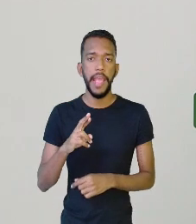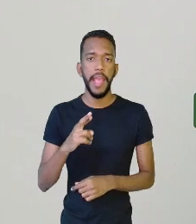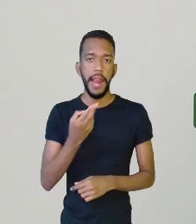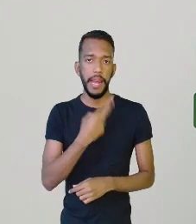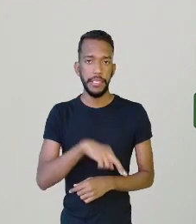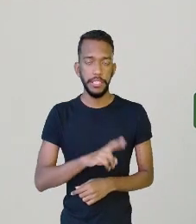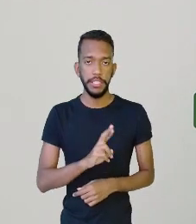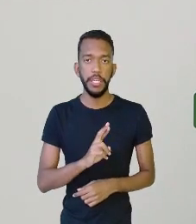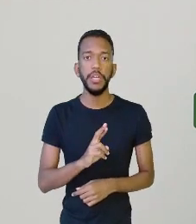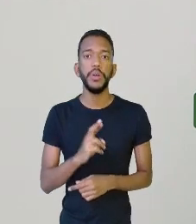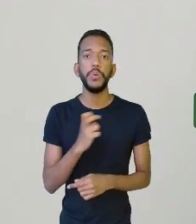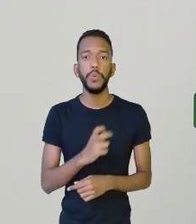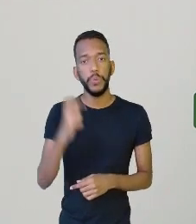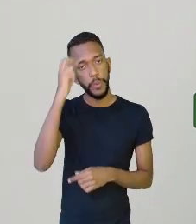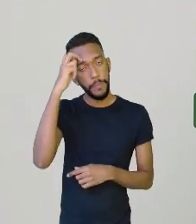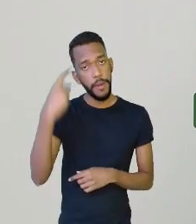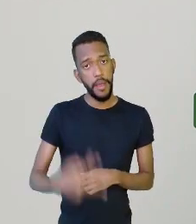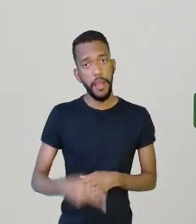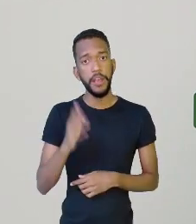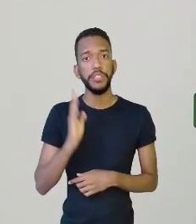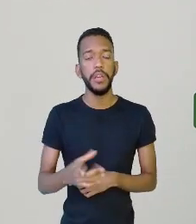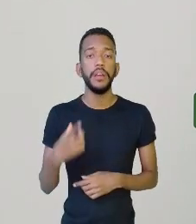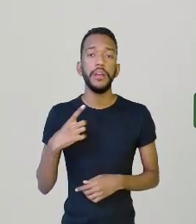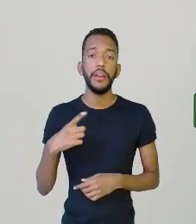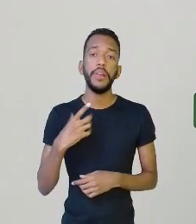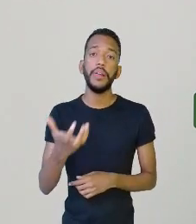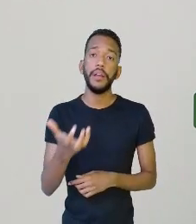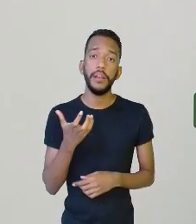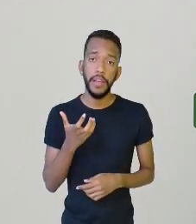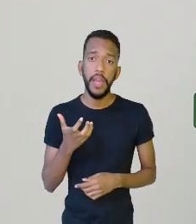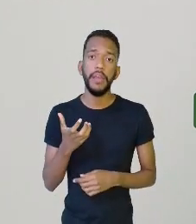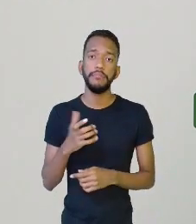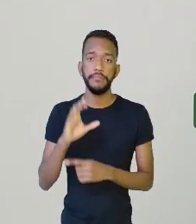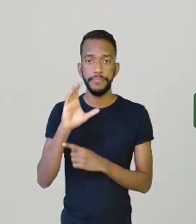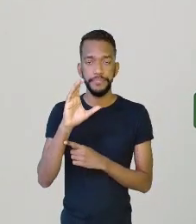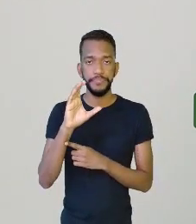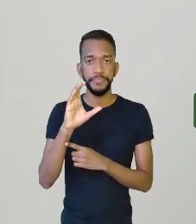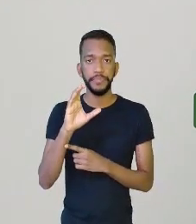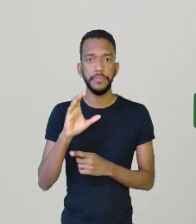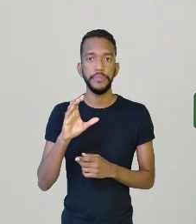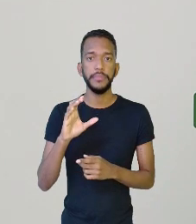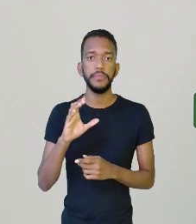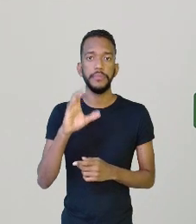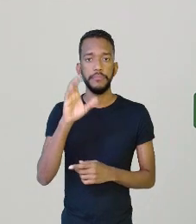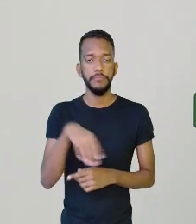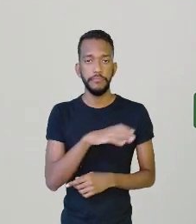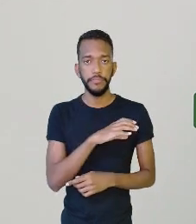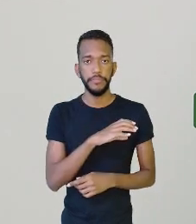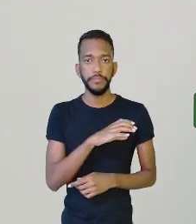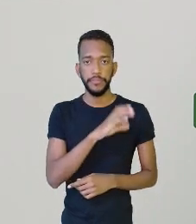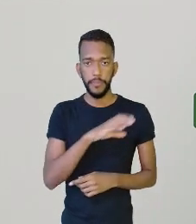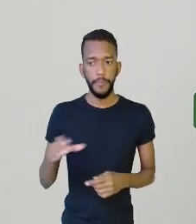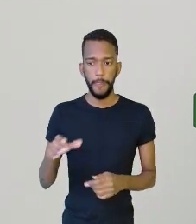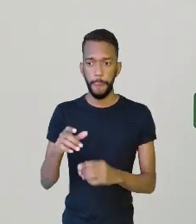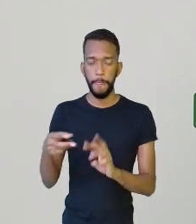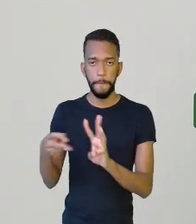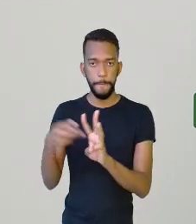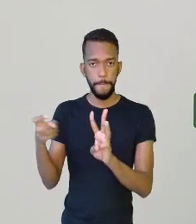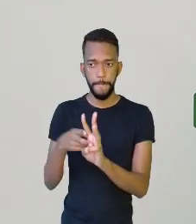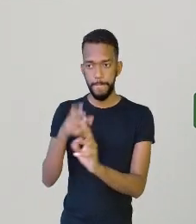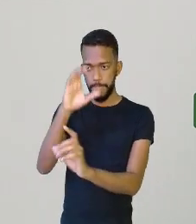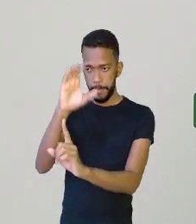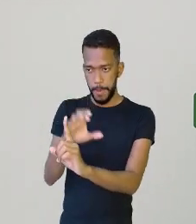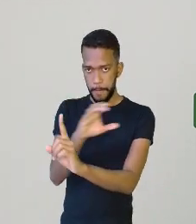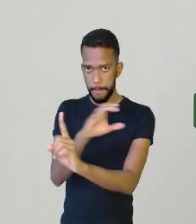fazer com que os indígenas eles sejam catequizados. E aí os jesuítas tiveram um papel fundamental nesse período aqui